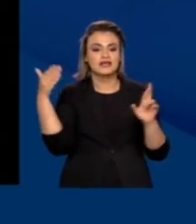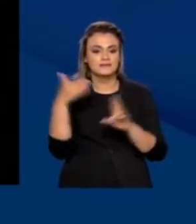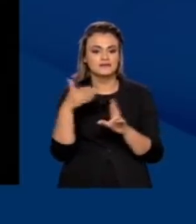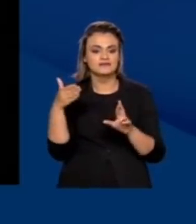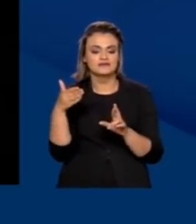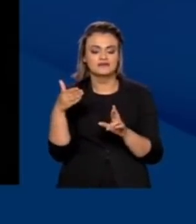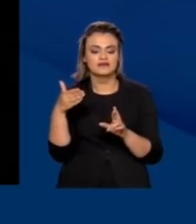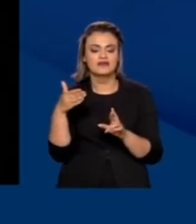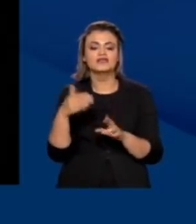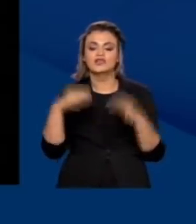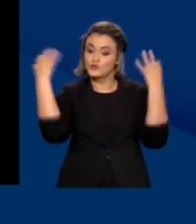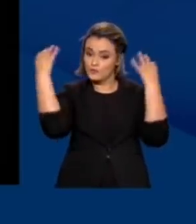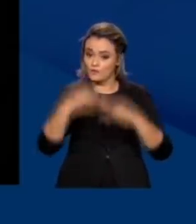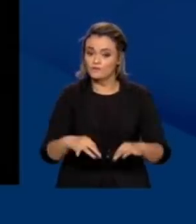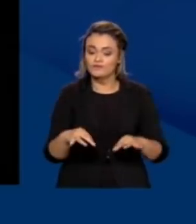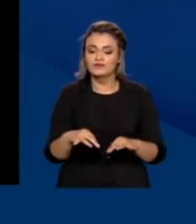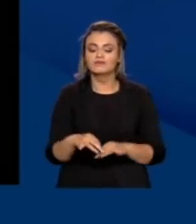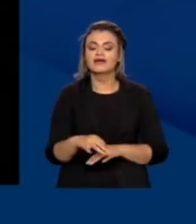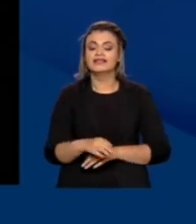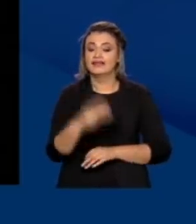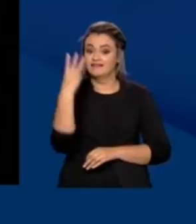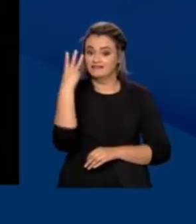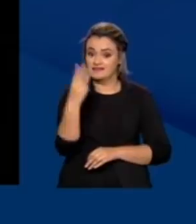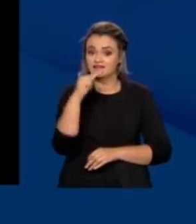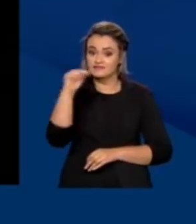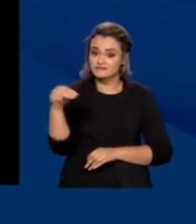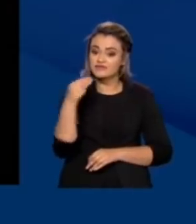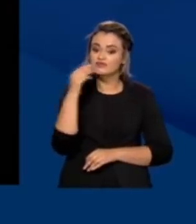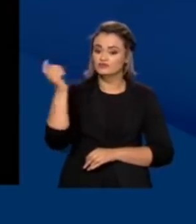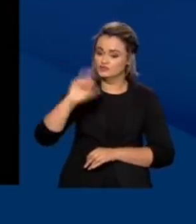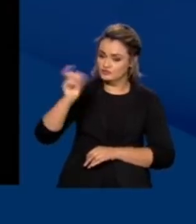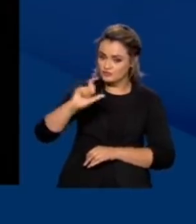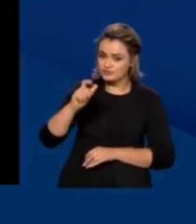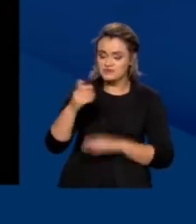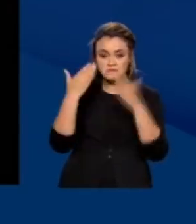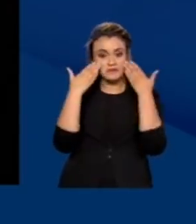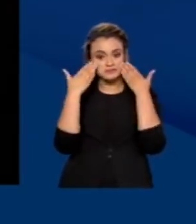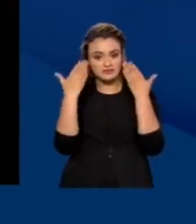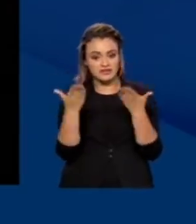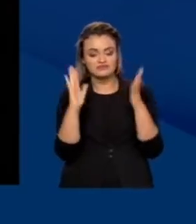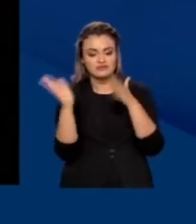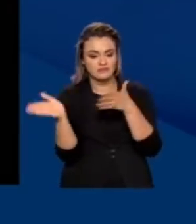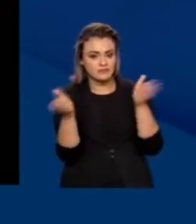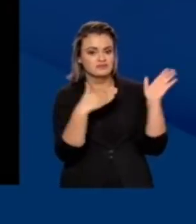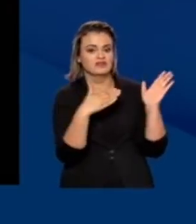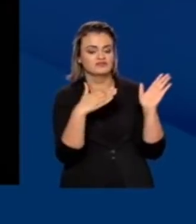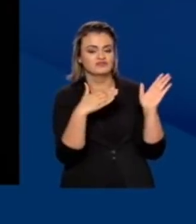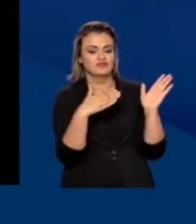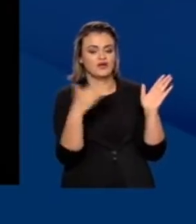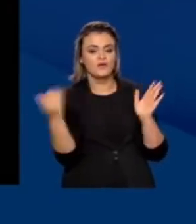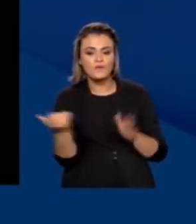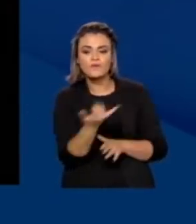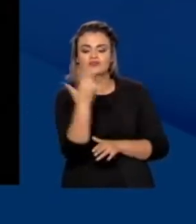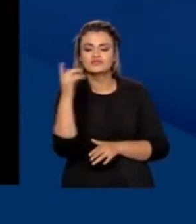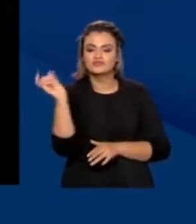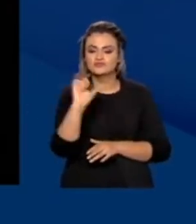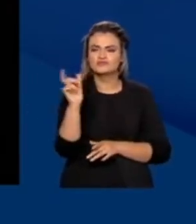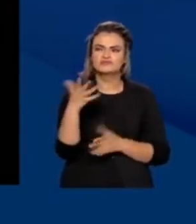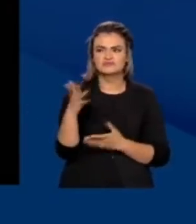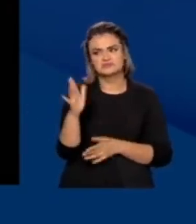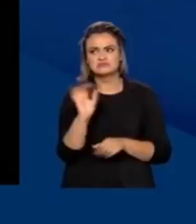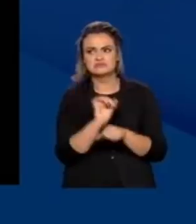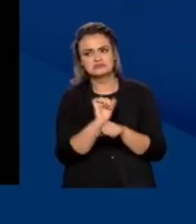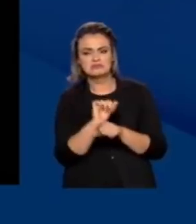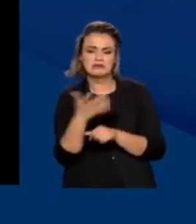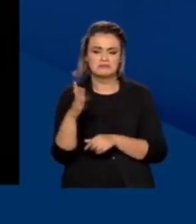representante confirmando que eram 3 milhões de doses, conforme apresentado no slide, quantidade de doses